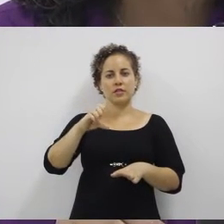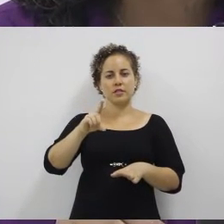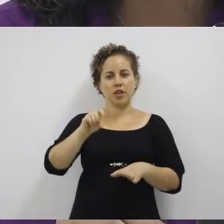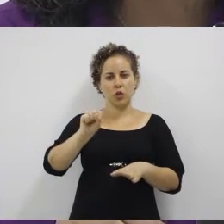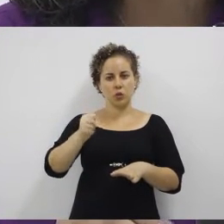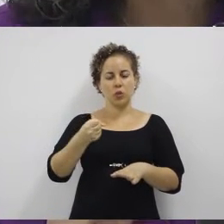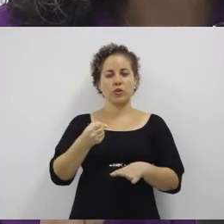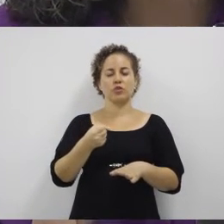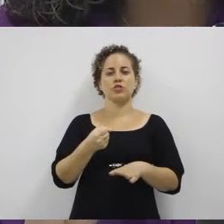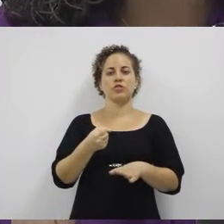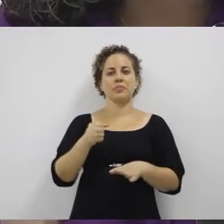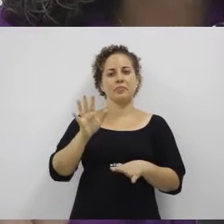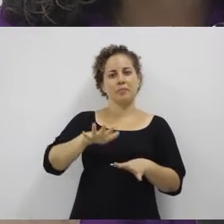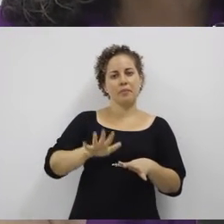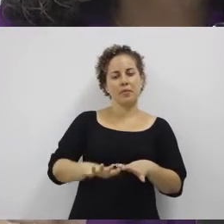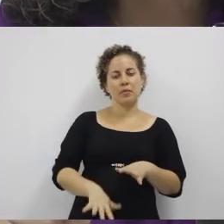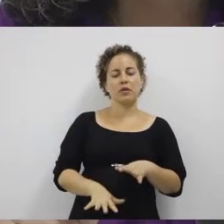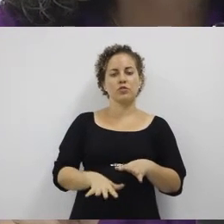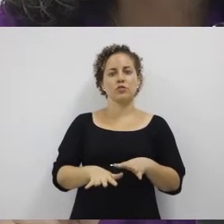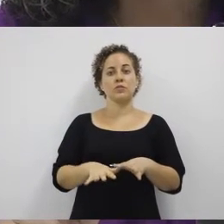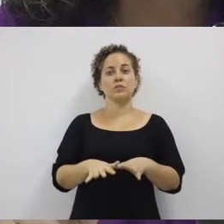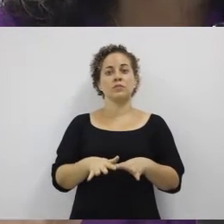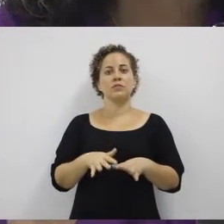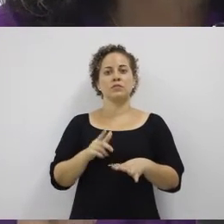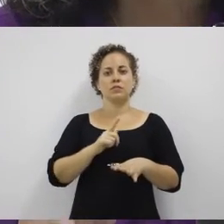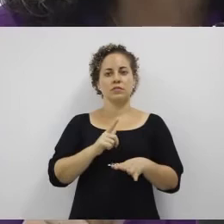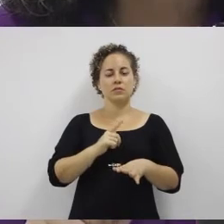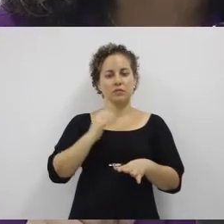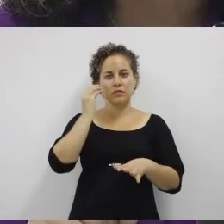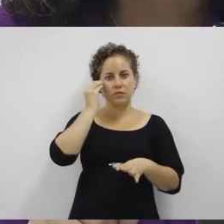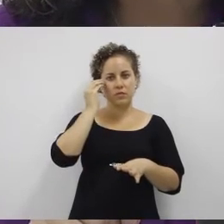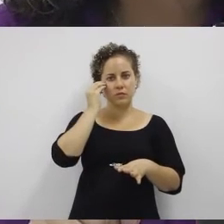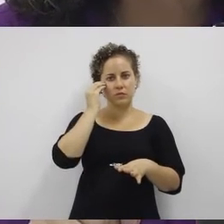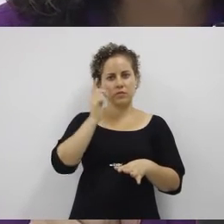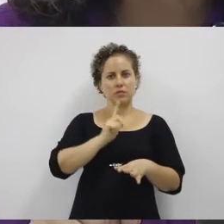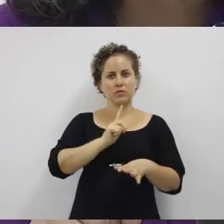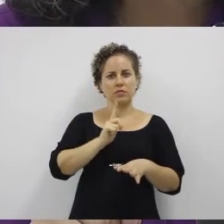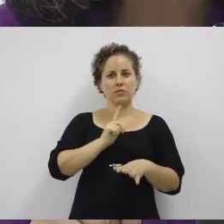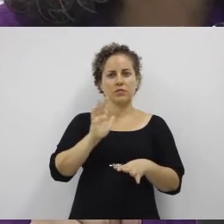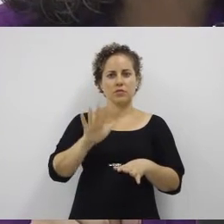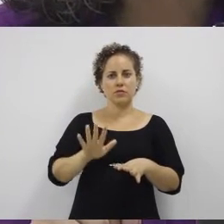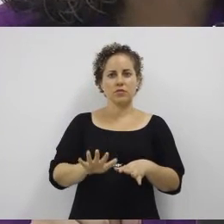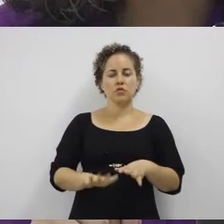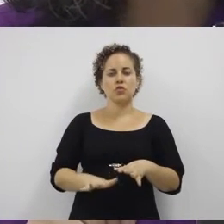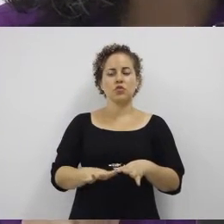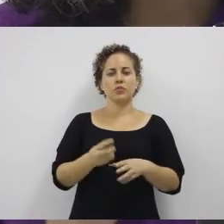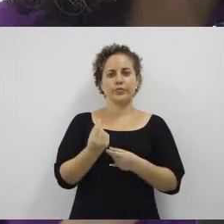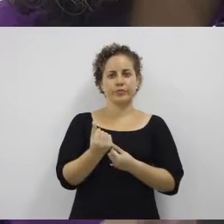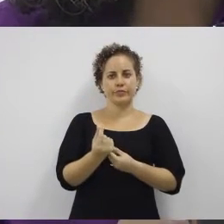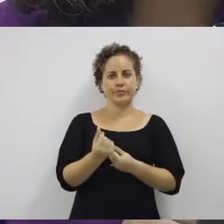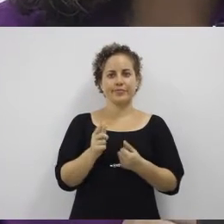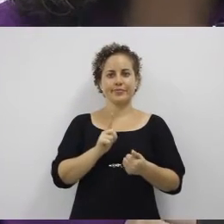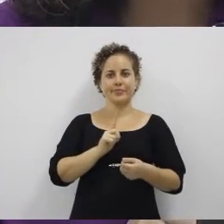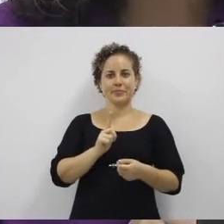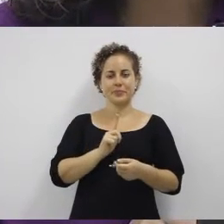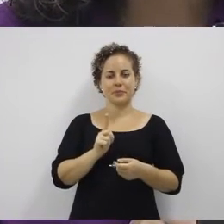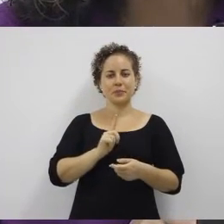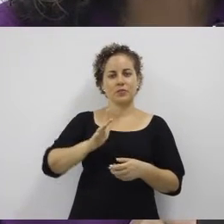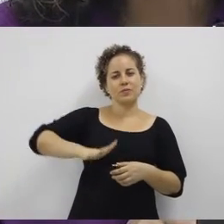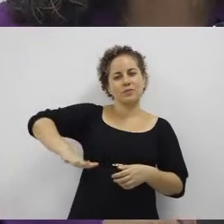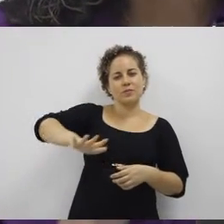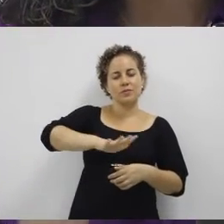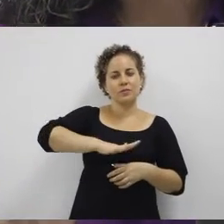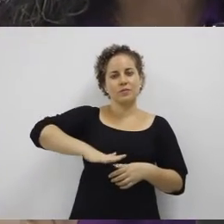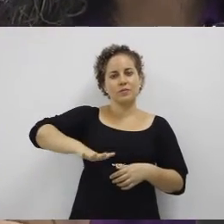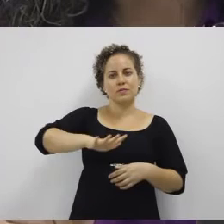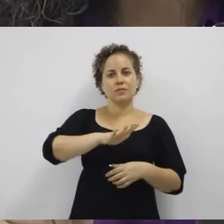preços mais baixos, a área de compras precisa estar atenta a isso para também buscar redução dos seus custos. A